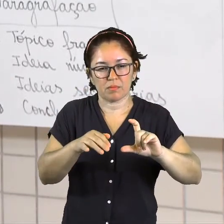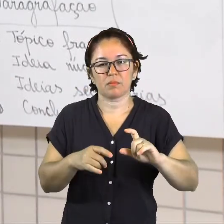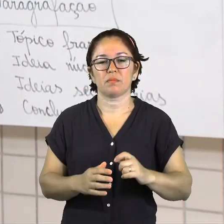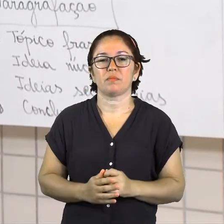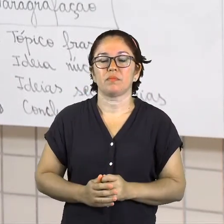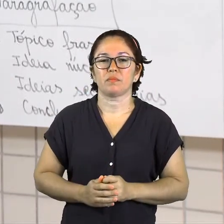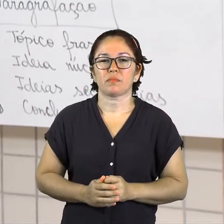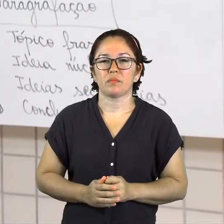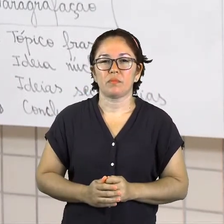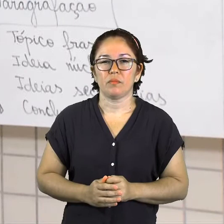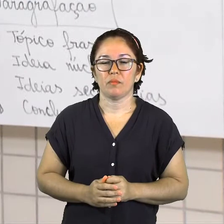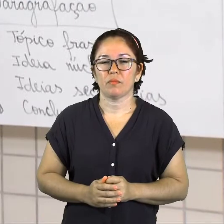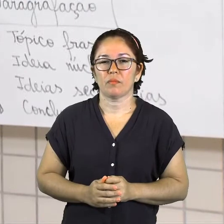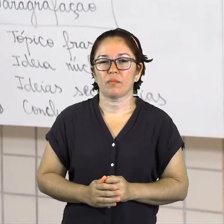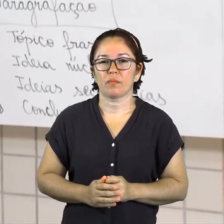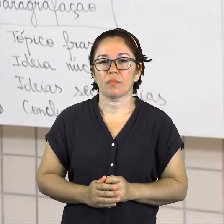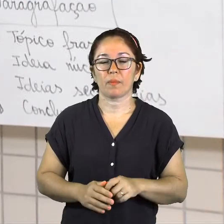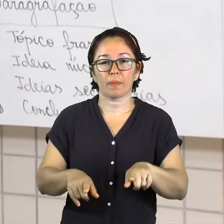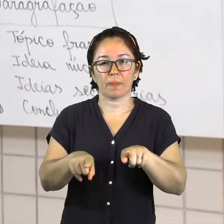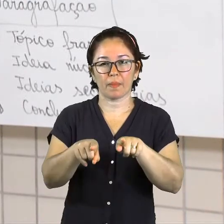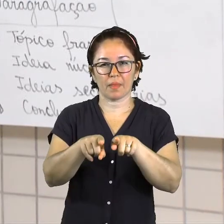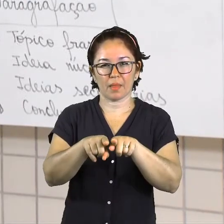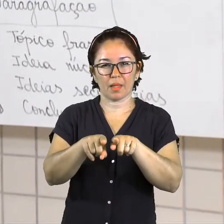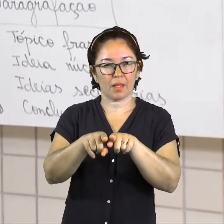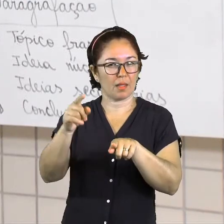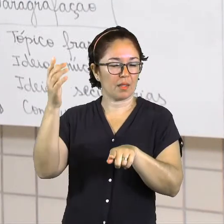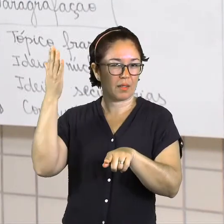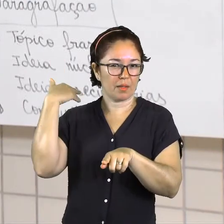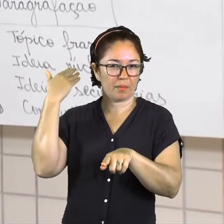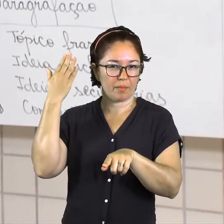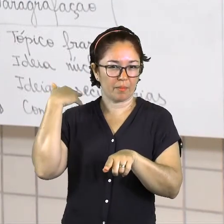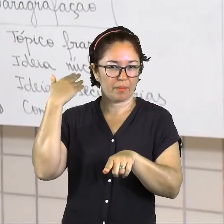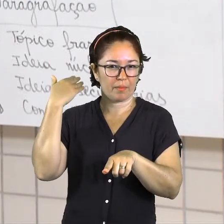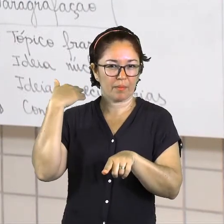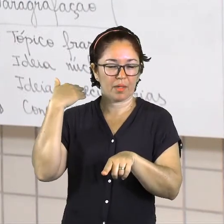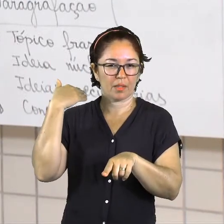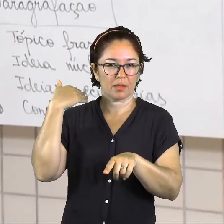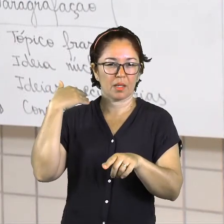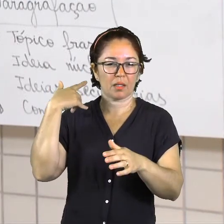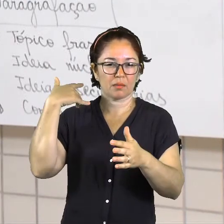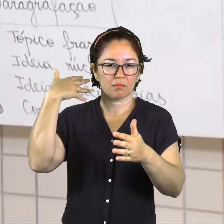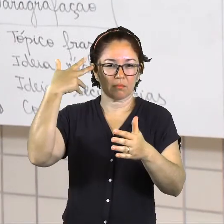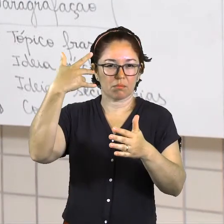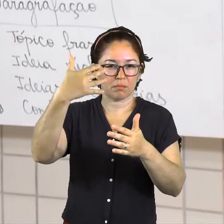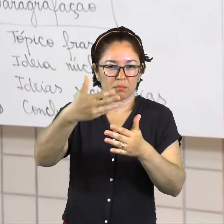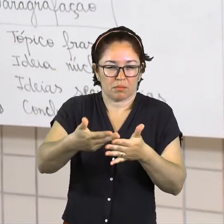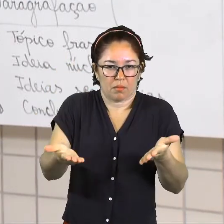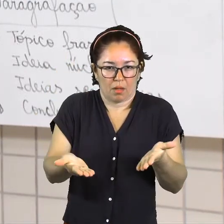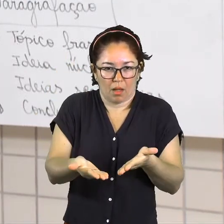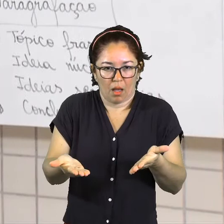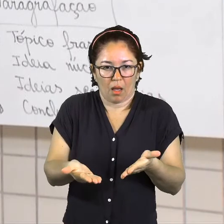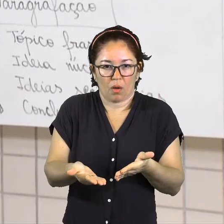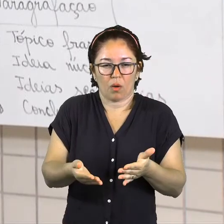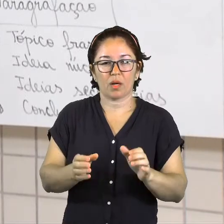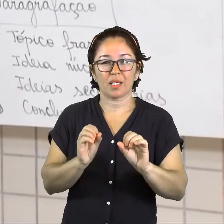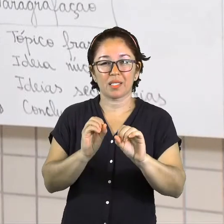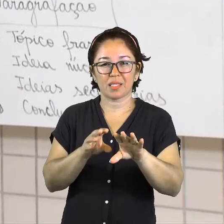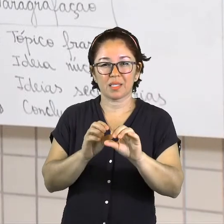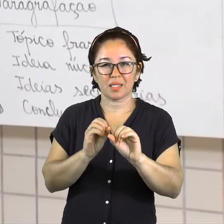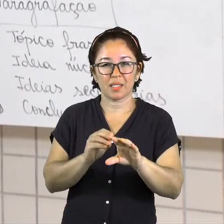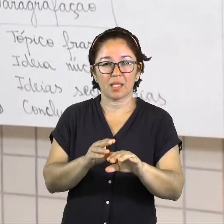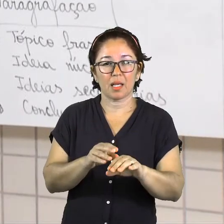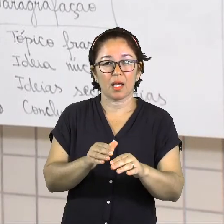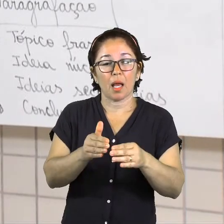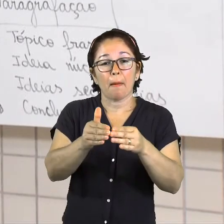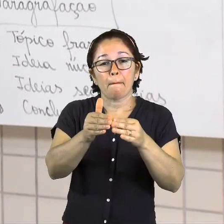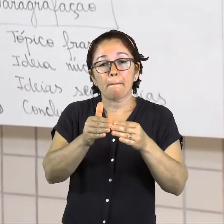Mas lembre-se que nos blocos de estudos que a gente está estudando até esse momento, sempre está pedindo um parágrafo. Você vai